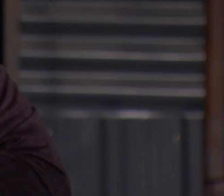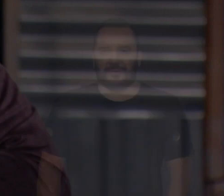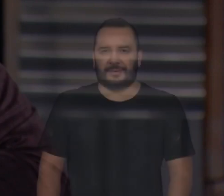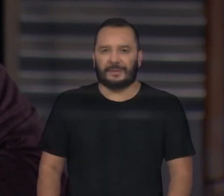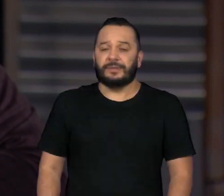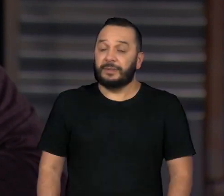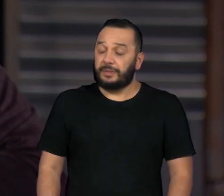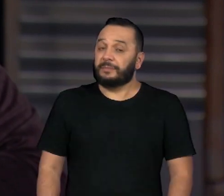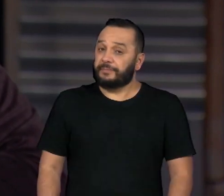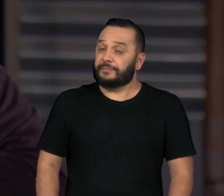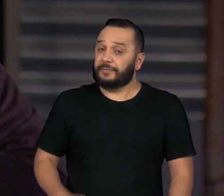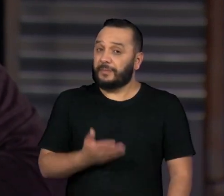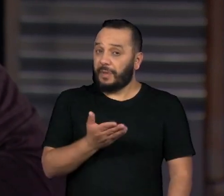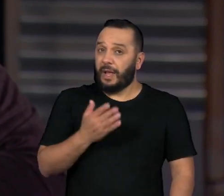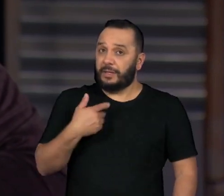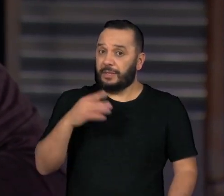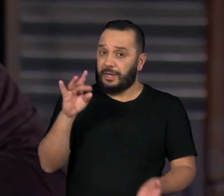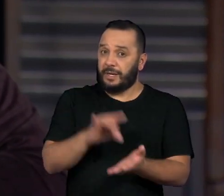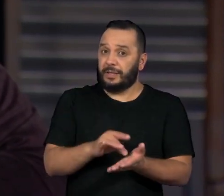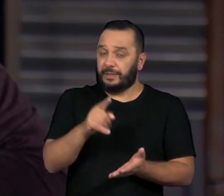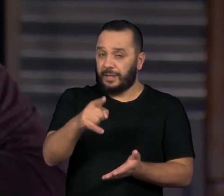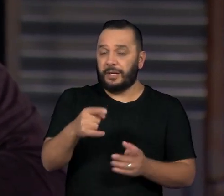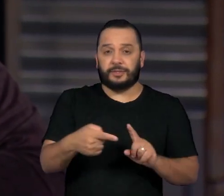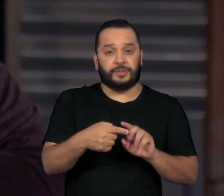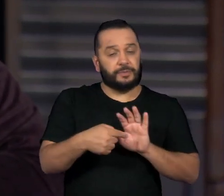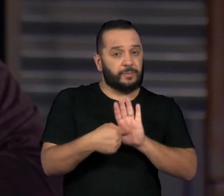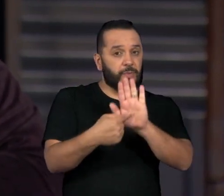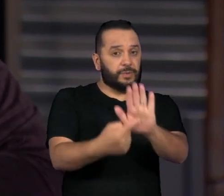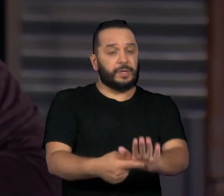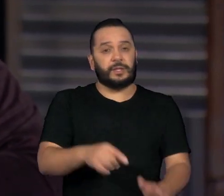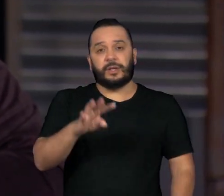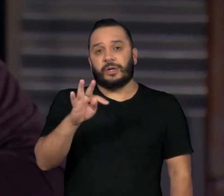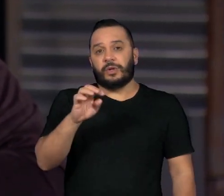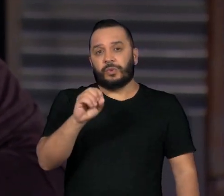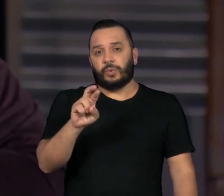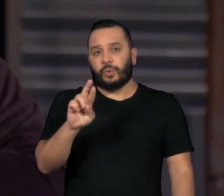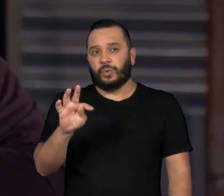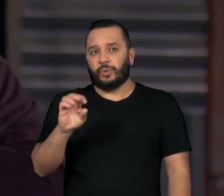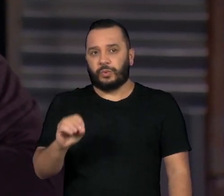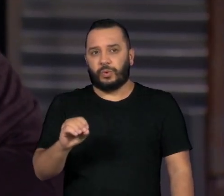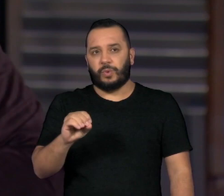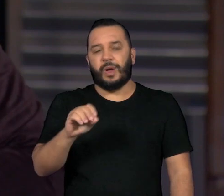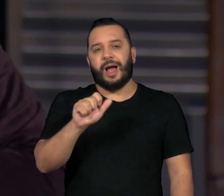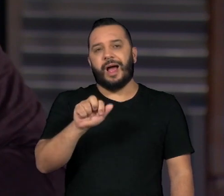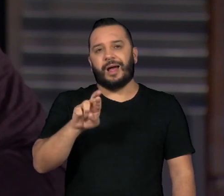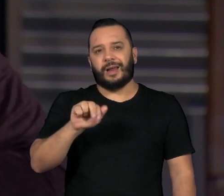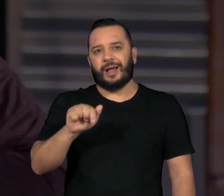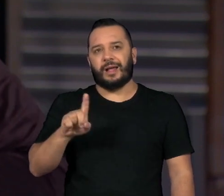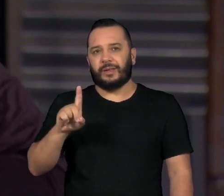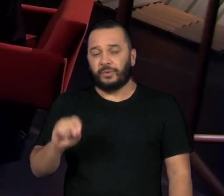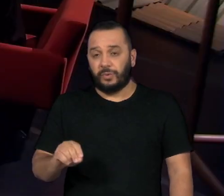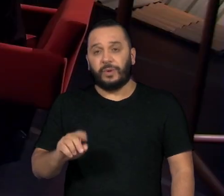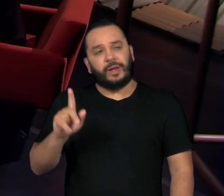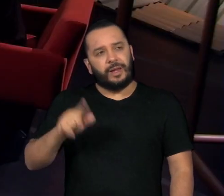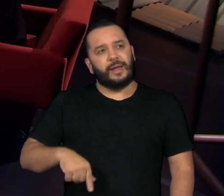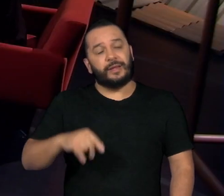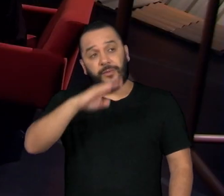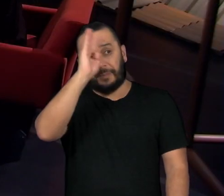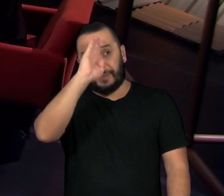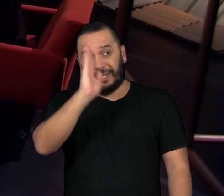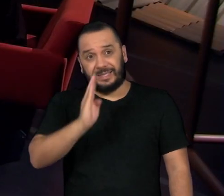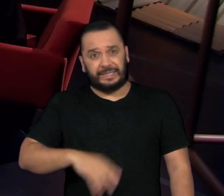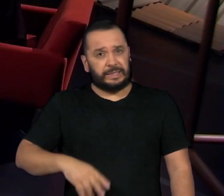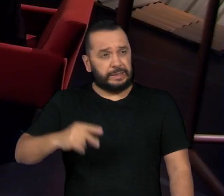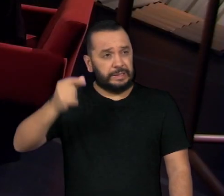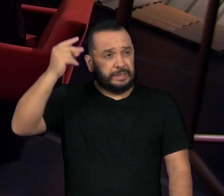Essa realidade mostrada no Torto Arado é de um Brasil de antes ou é atual? O que eu posso dizer é